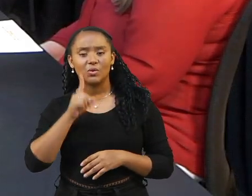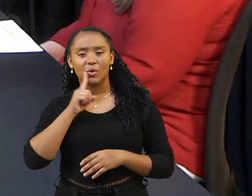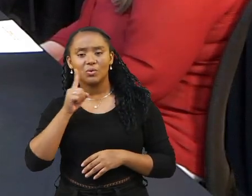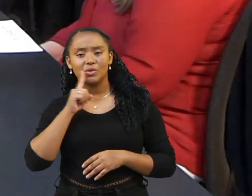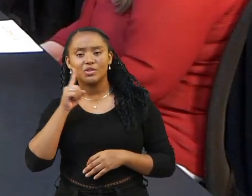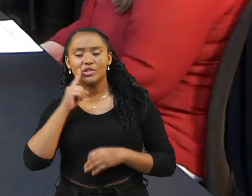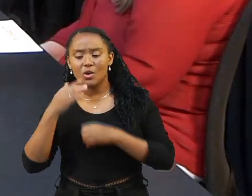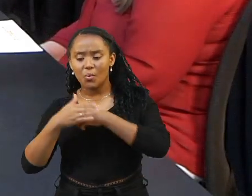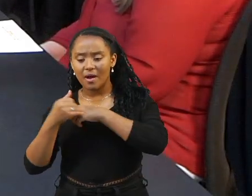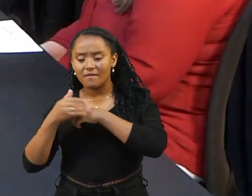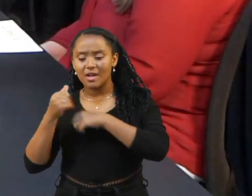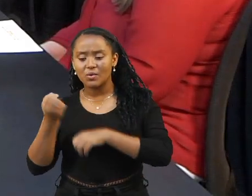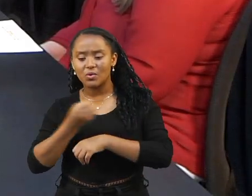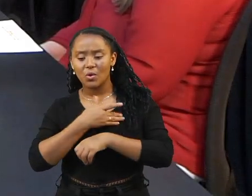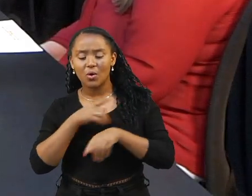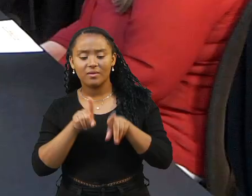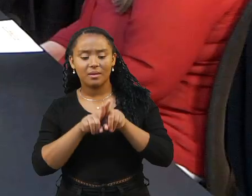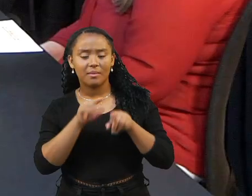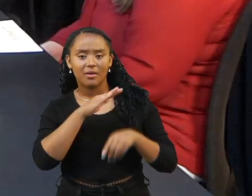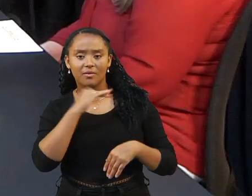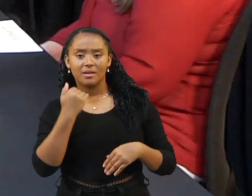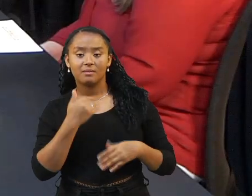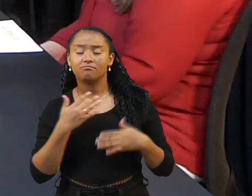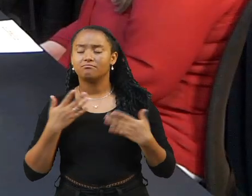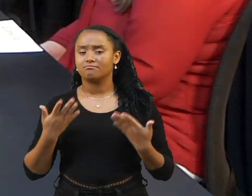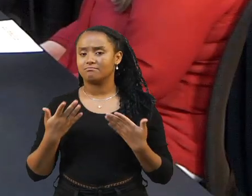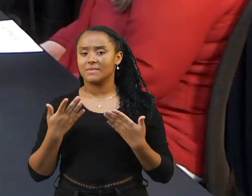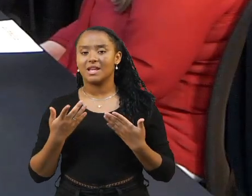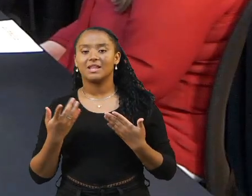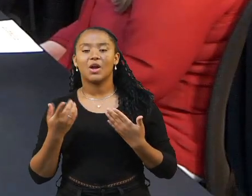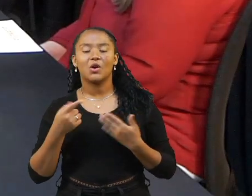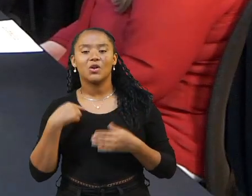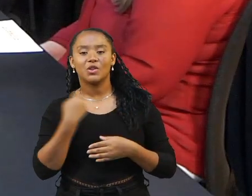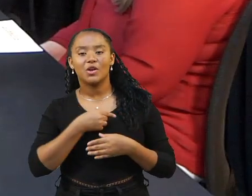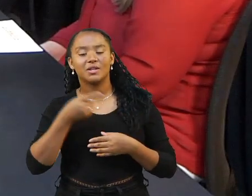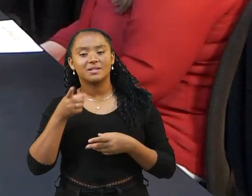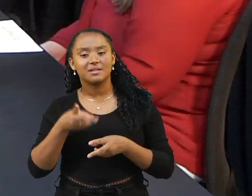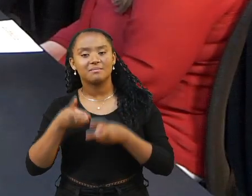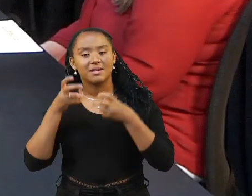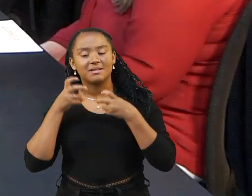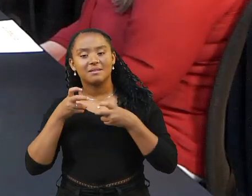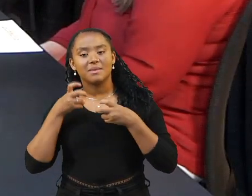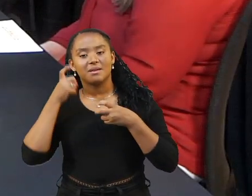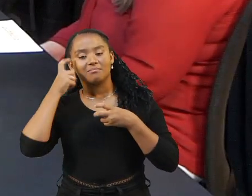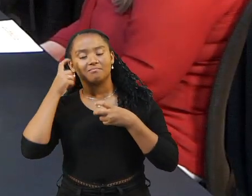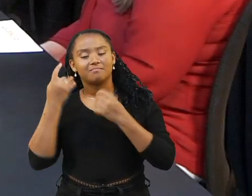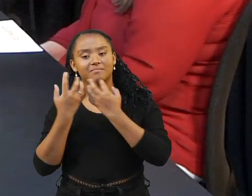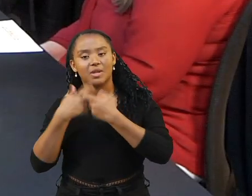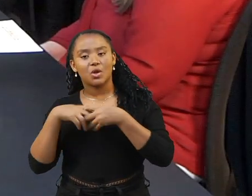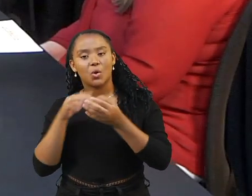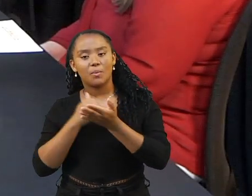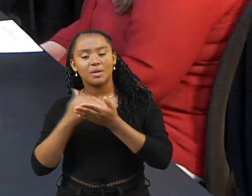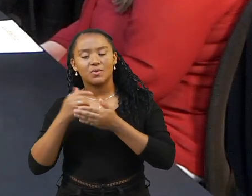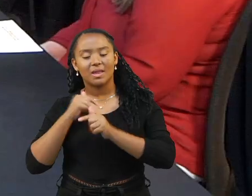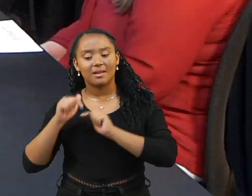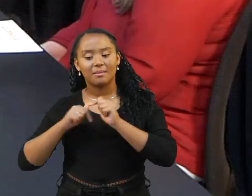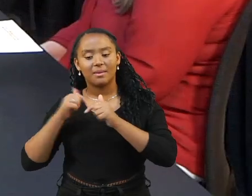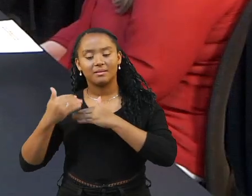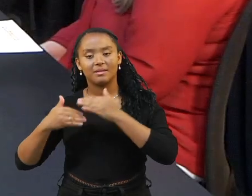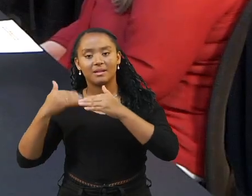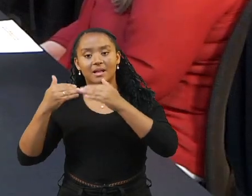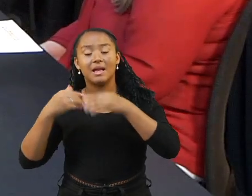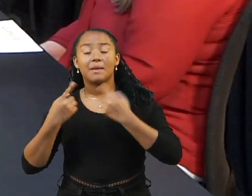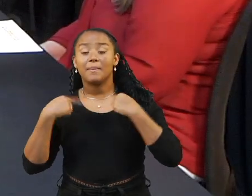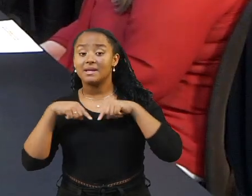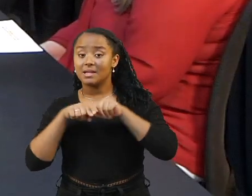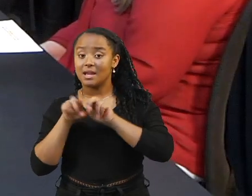um falecimento, sabe? Então, a gente trabalhou muito isso. Em parceria com a UFO, as coisas andam muito bem, porque